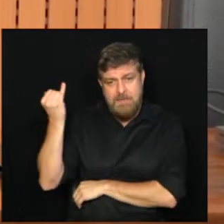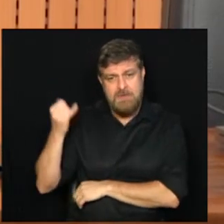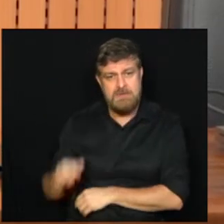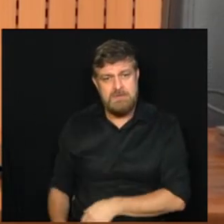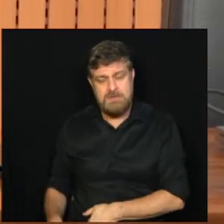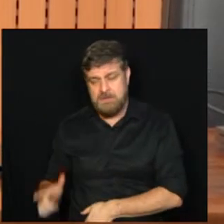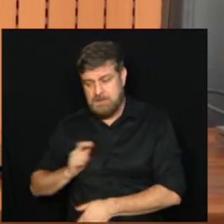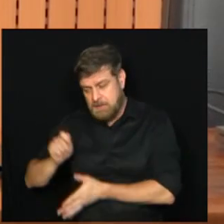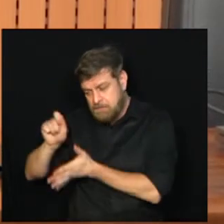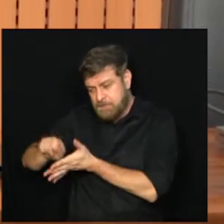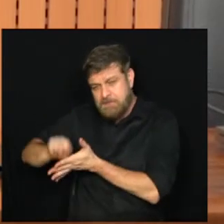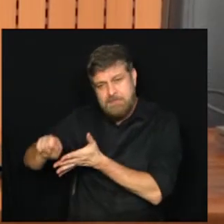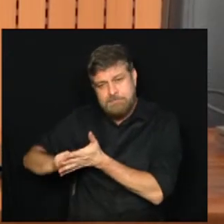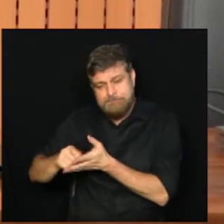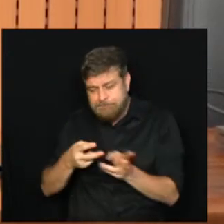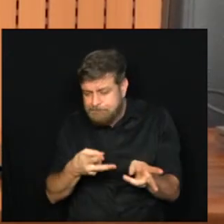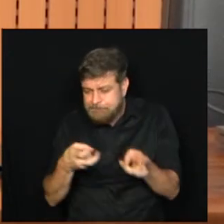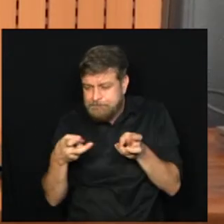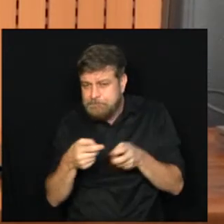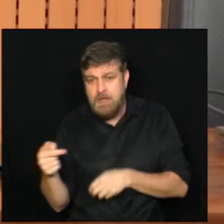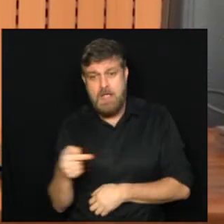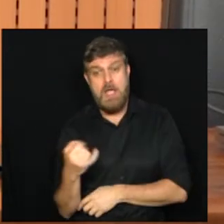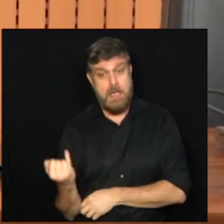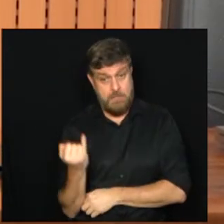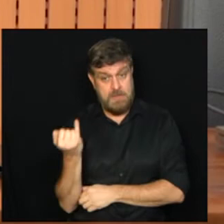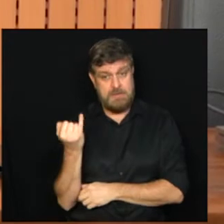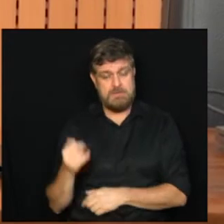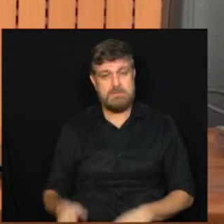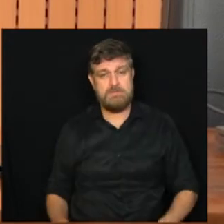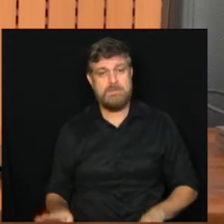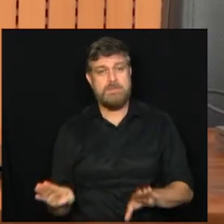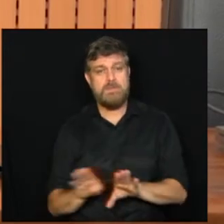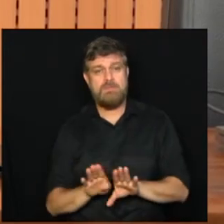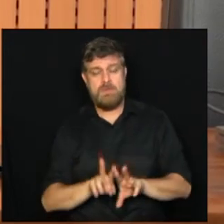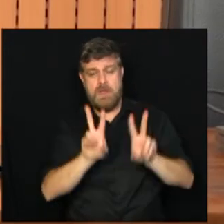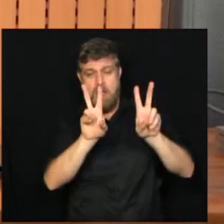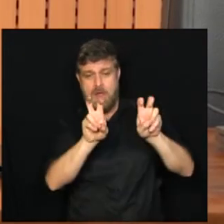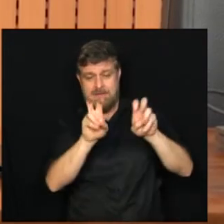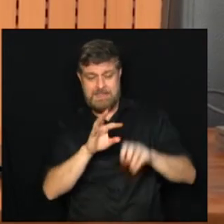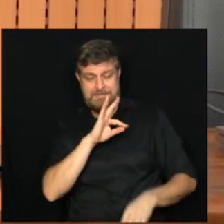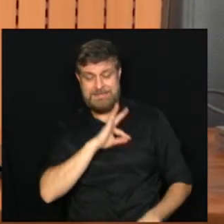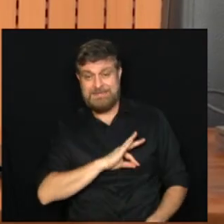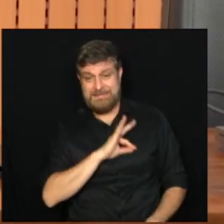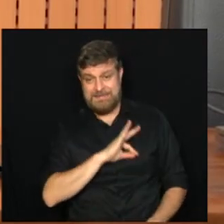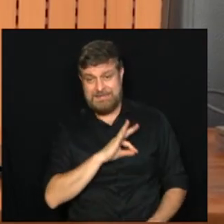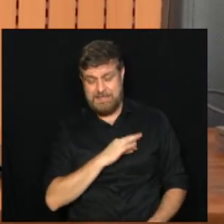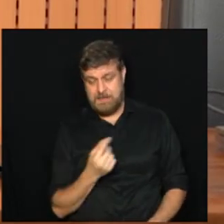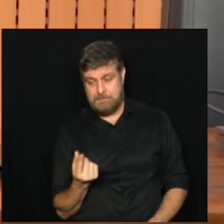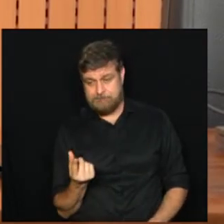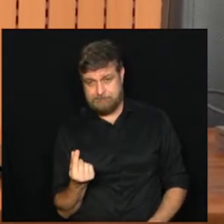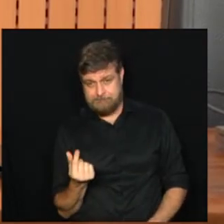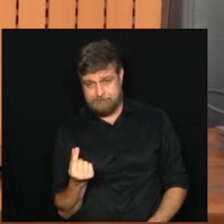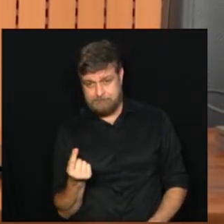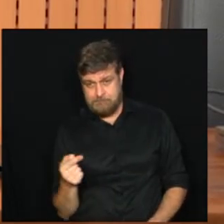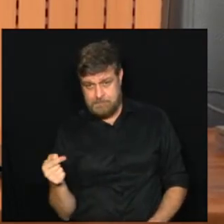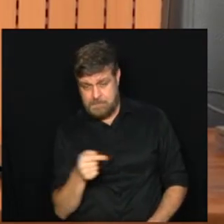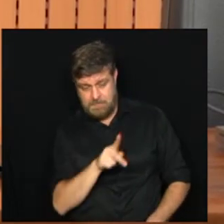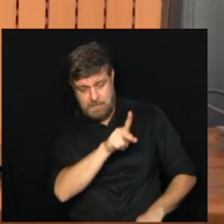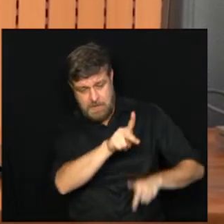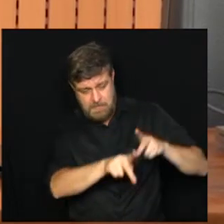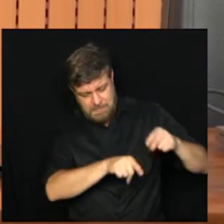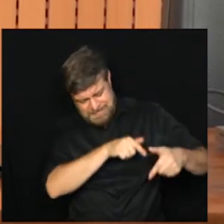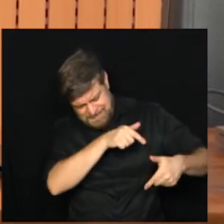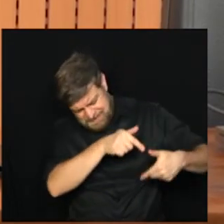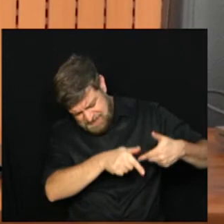tome nota, leve em consideração. Também foi dito em relação à geração de renda. Nós temos uma população